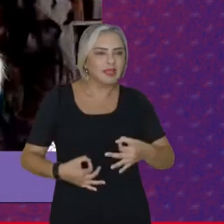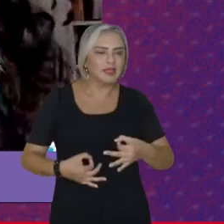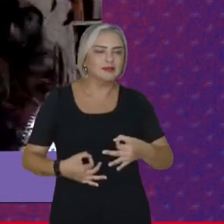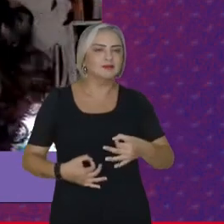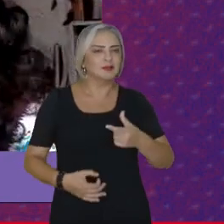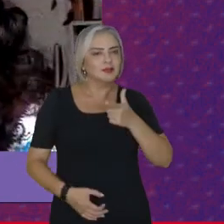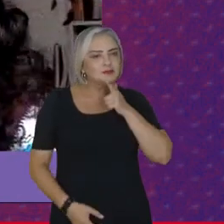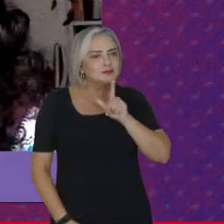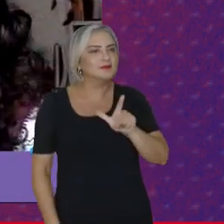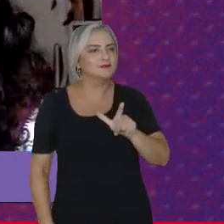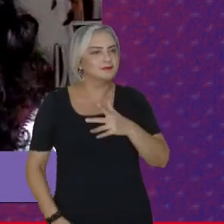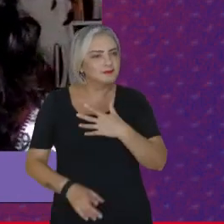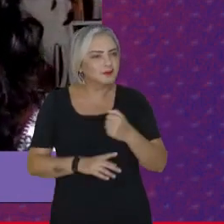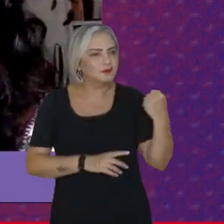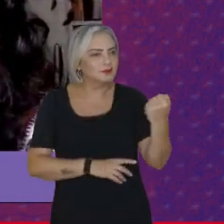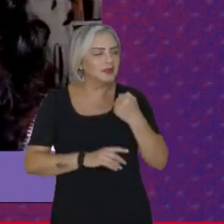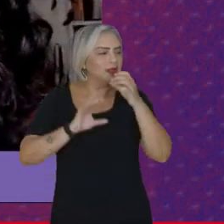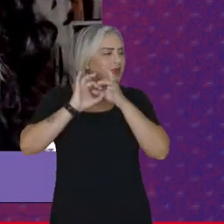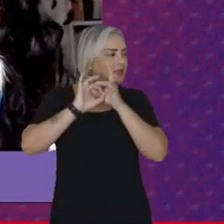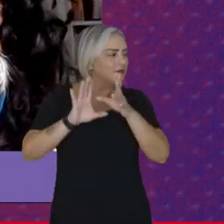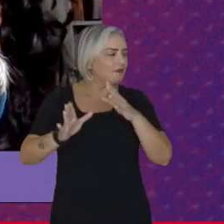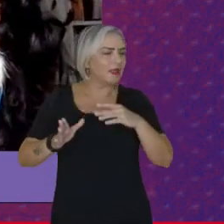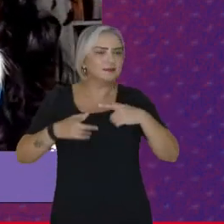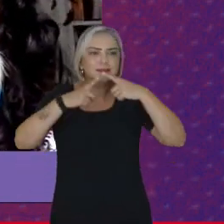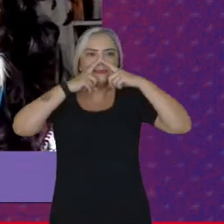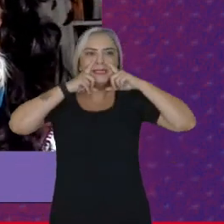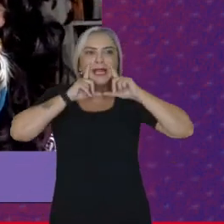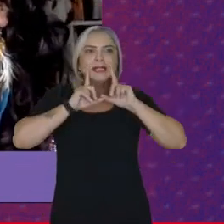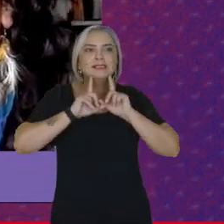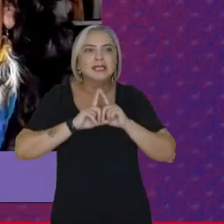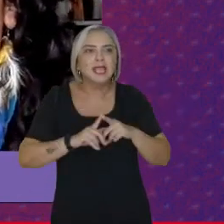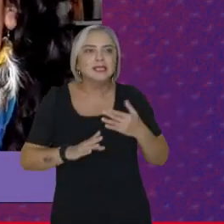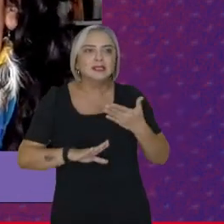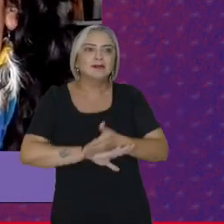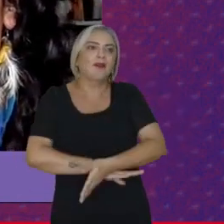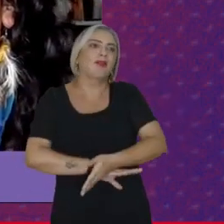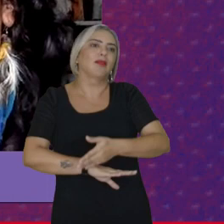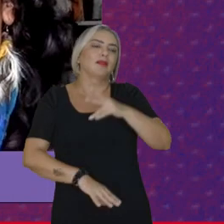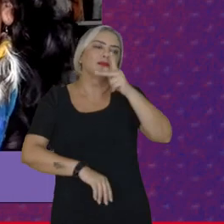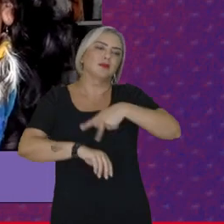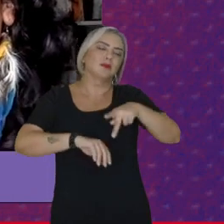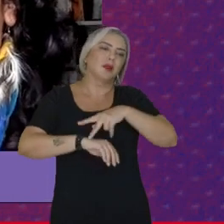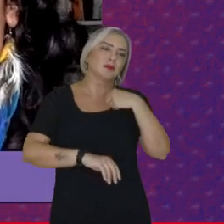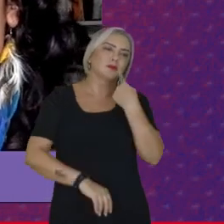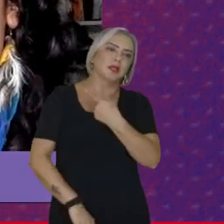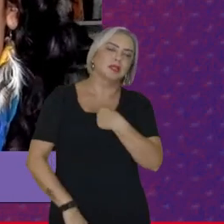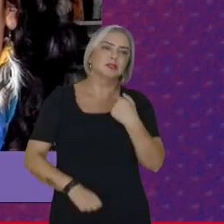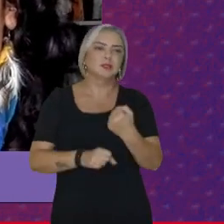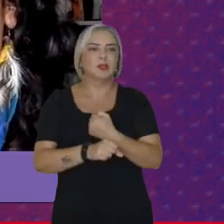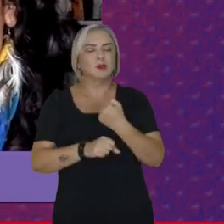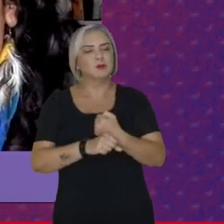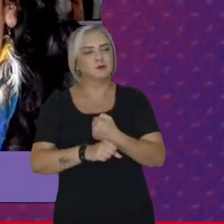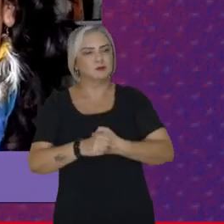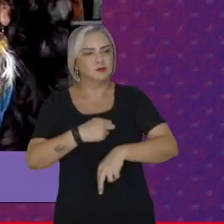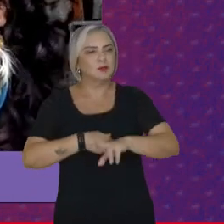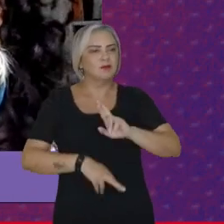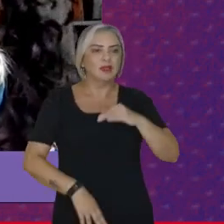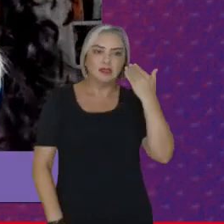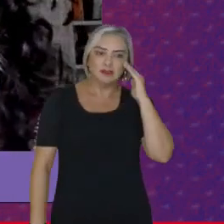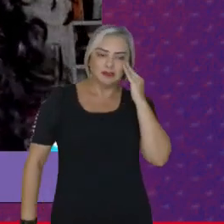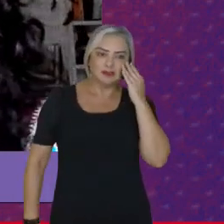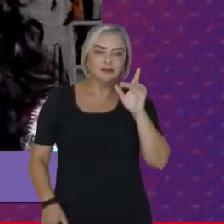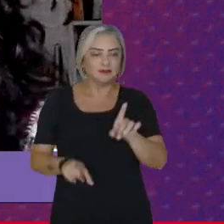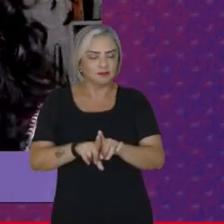vai conseguir se livrar dessa tragédia que acometeu o nosso país e reconstruir o nosso país, né? Entender também